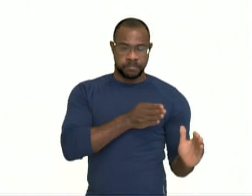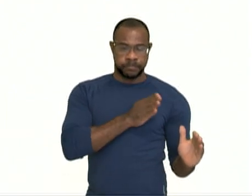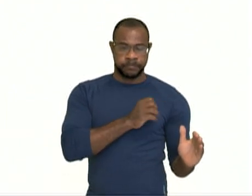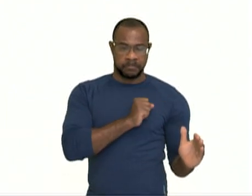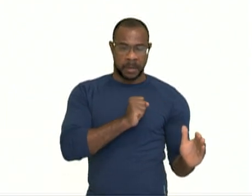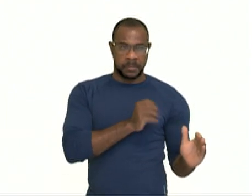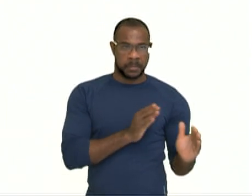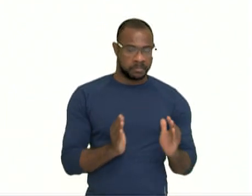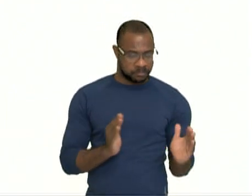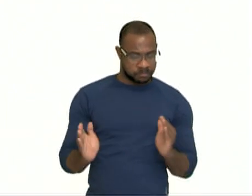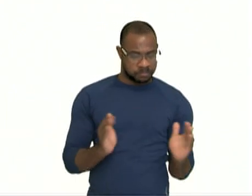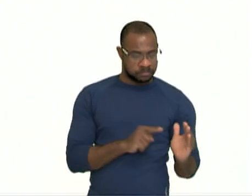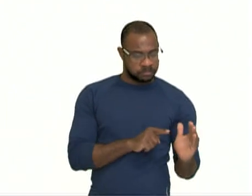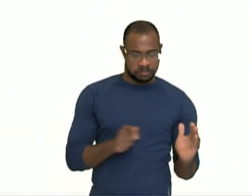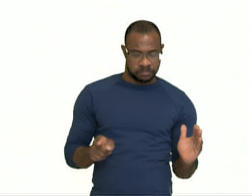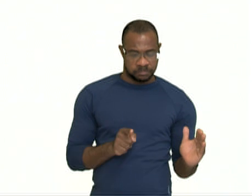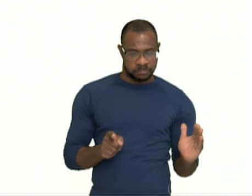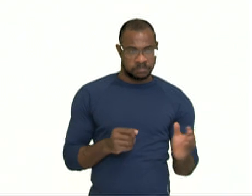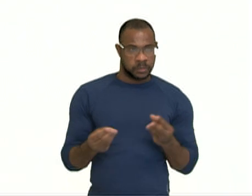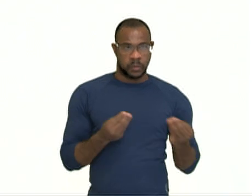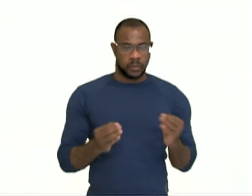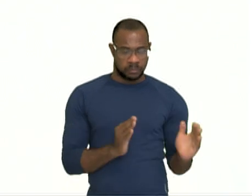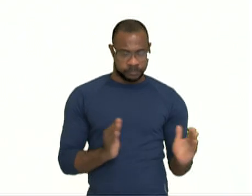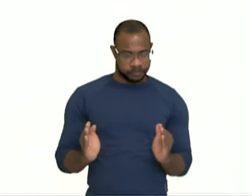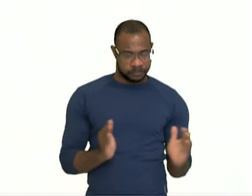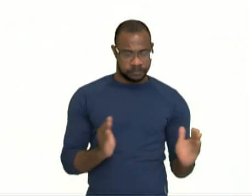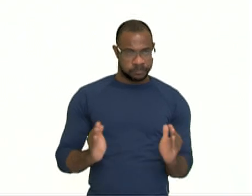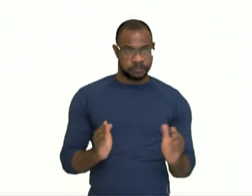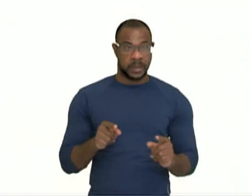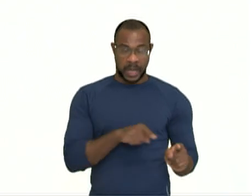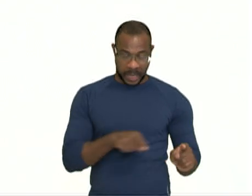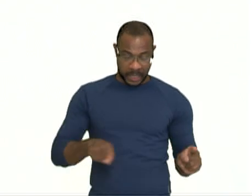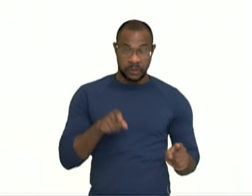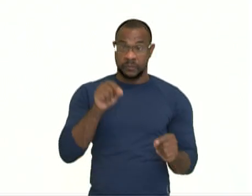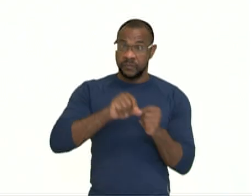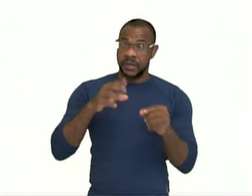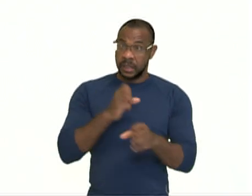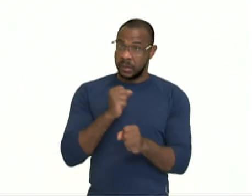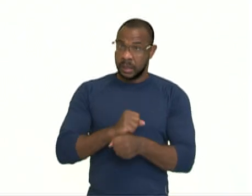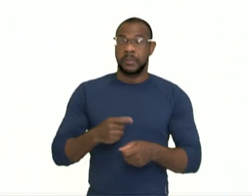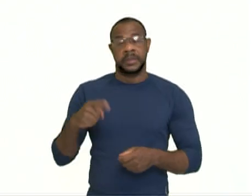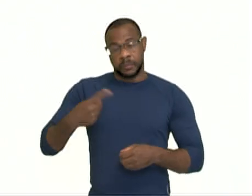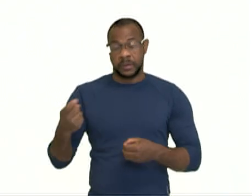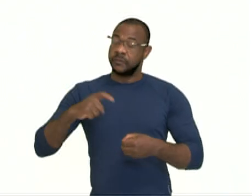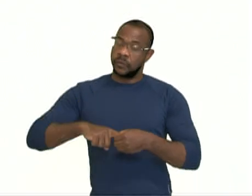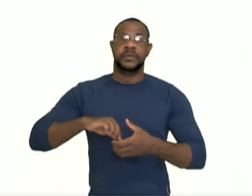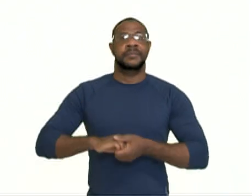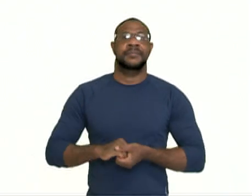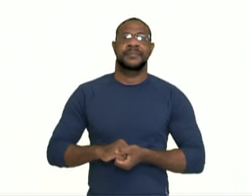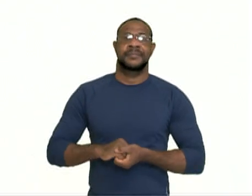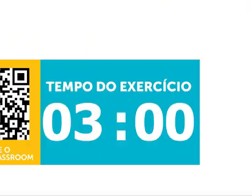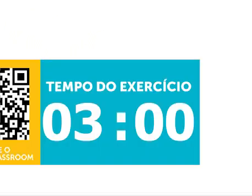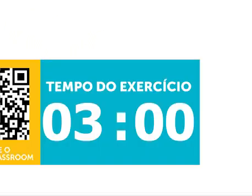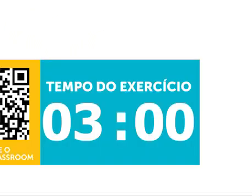a outro. Então é aqui que você vai ter que fazer o cálculo. Tá bom, gente? Já voltamos.